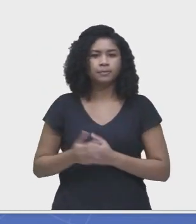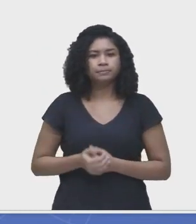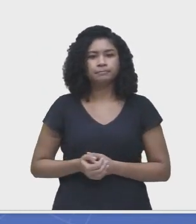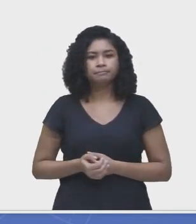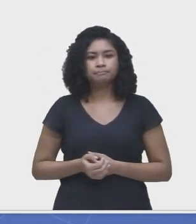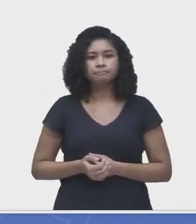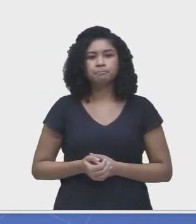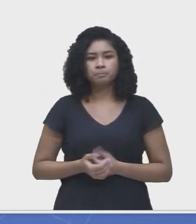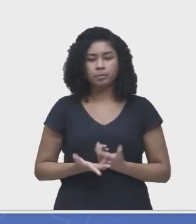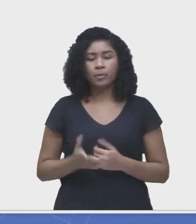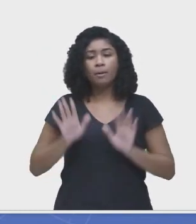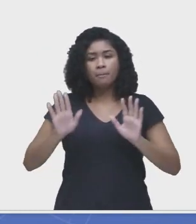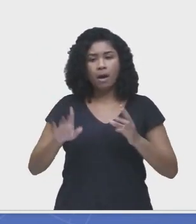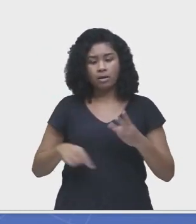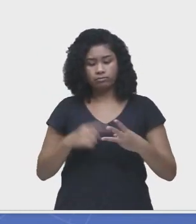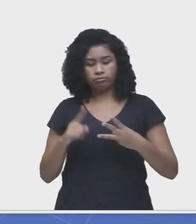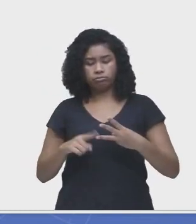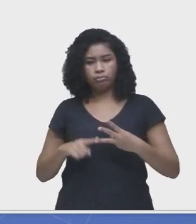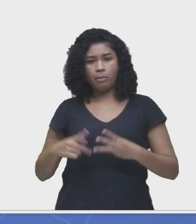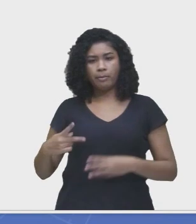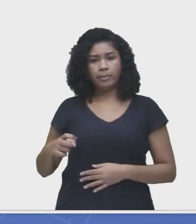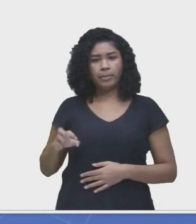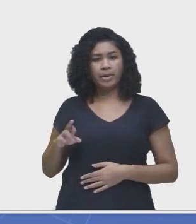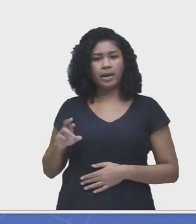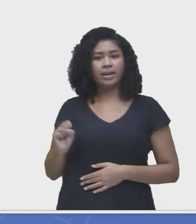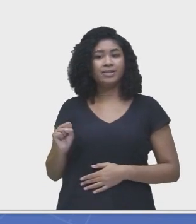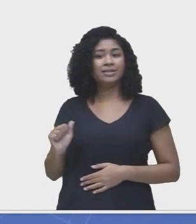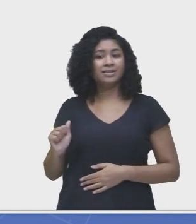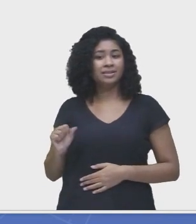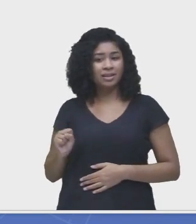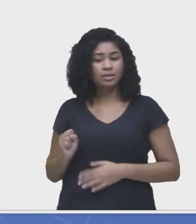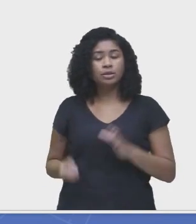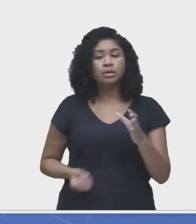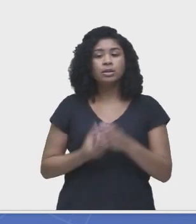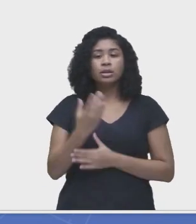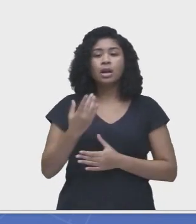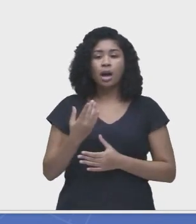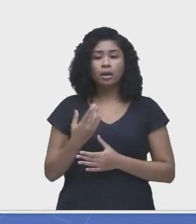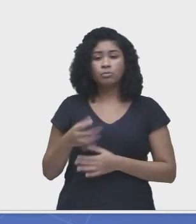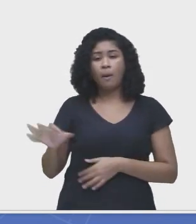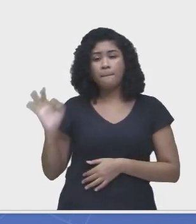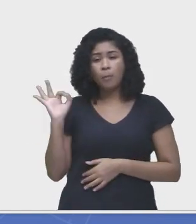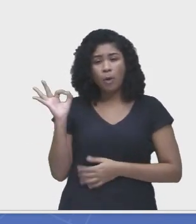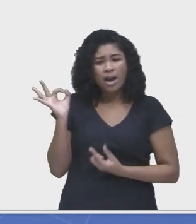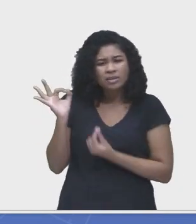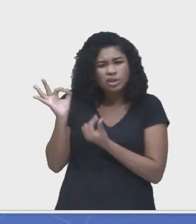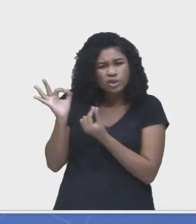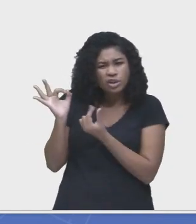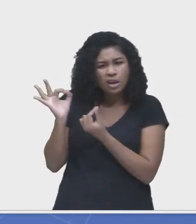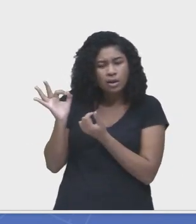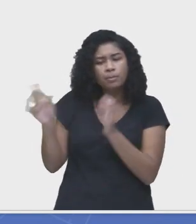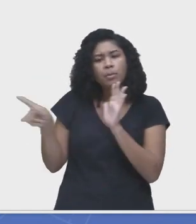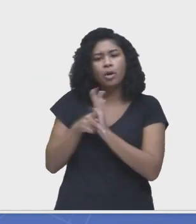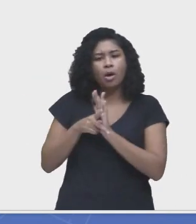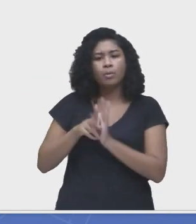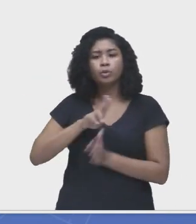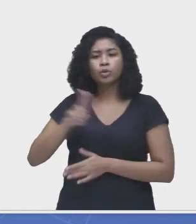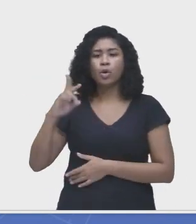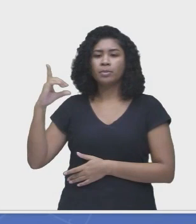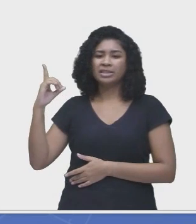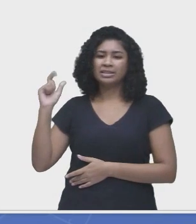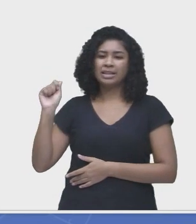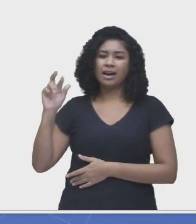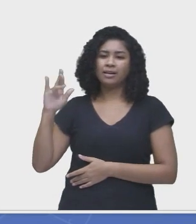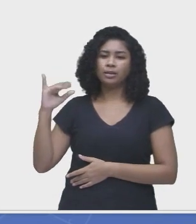eles fizeram isso? Criaram uma única moeda. Lembram? O dárico de ouro, que era fundamental